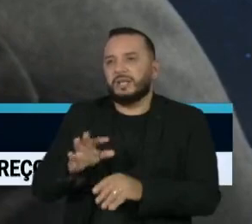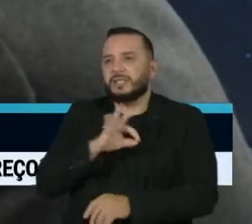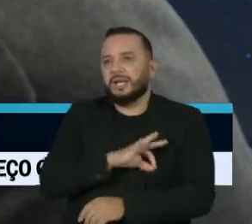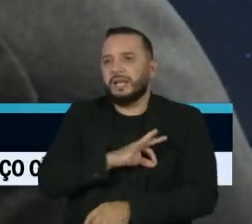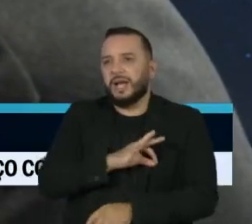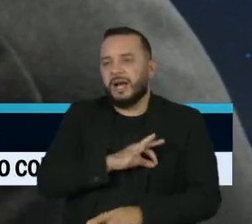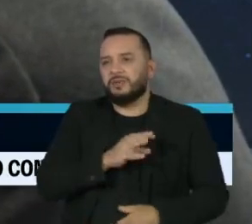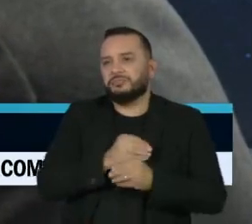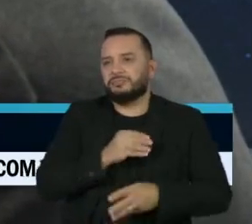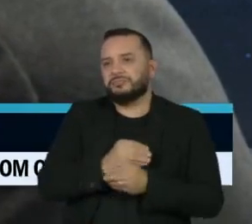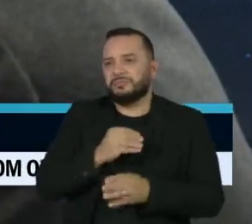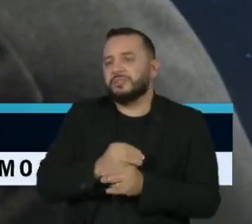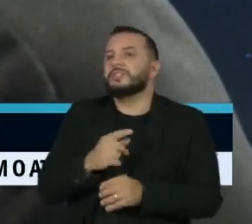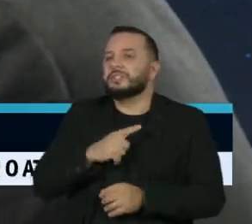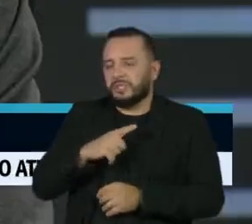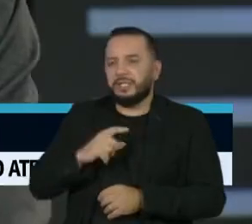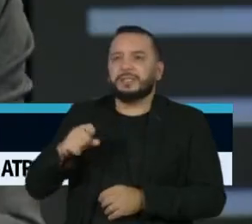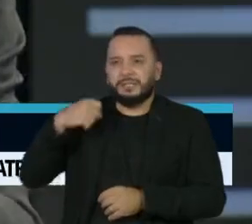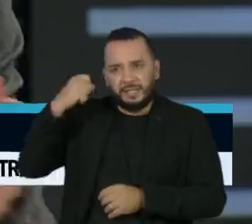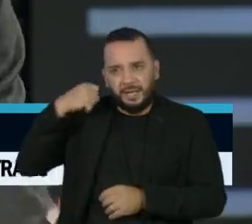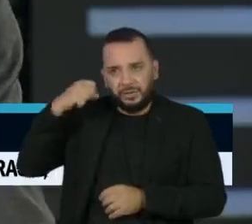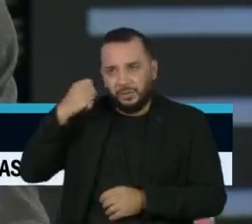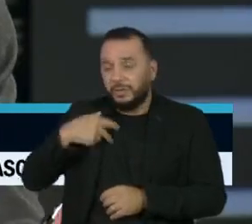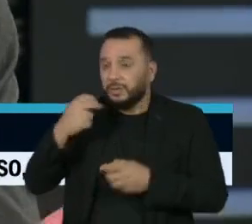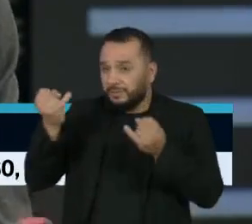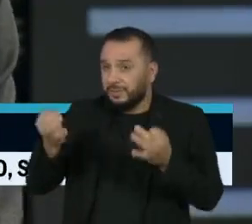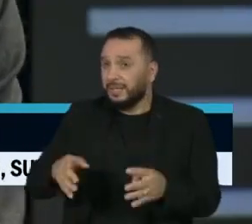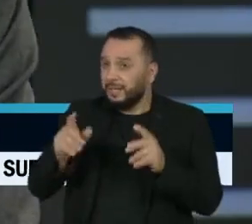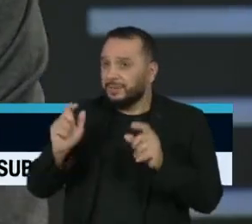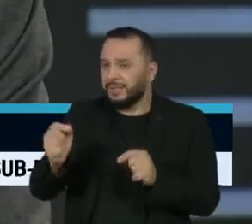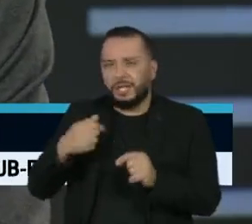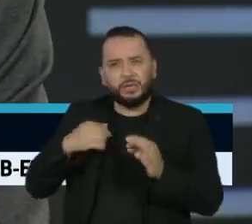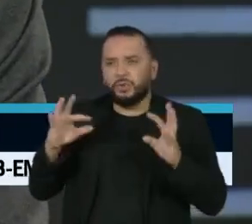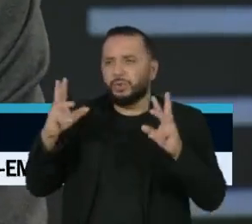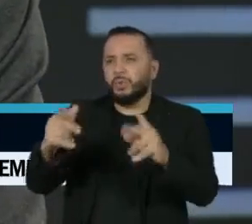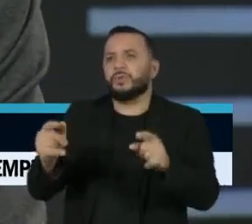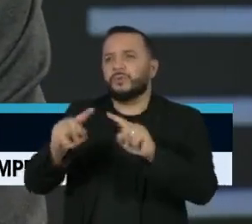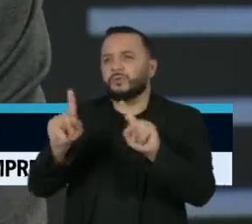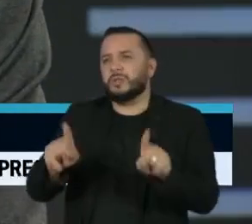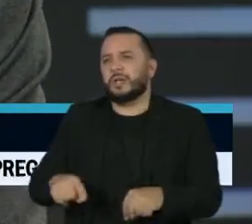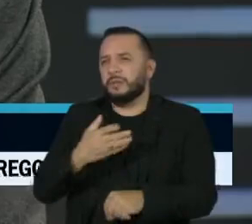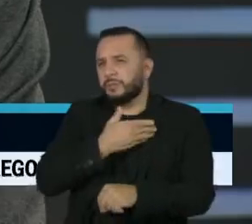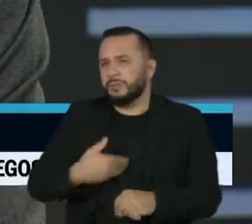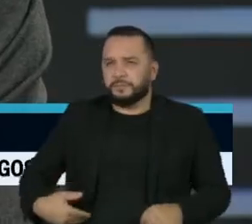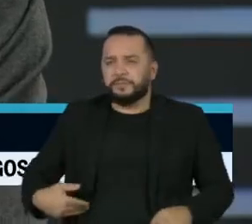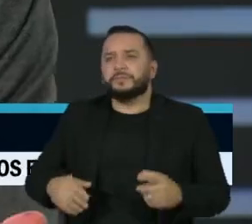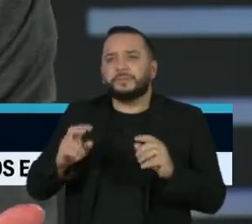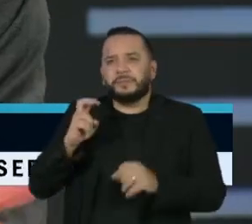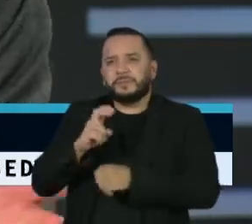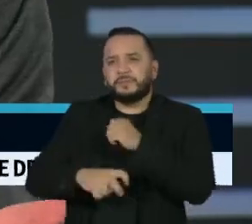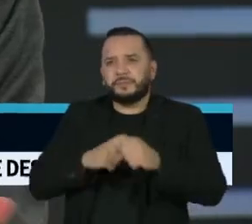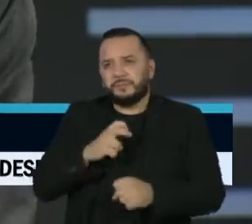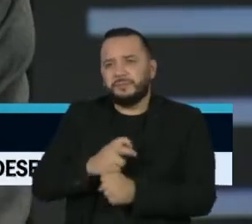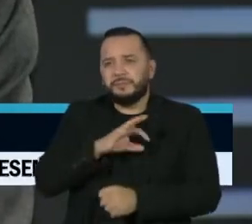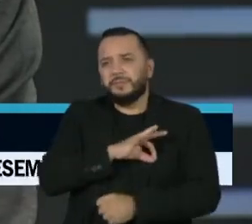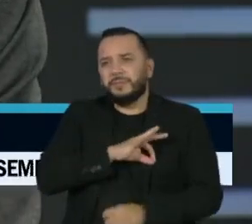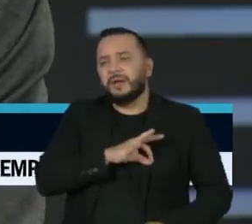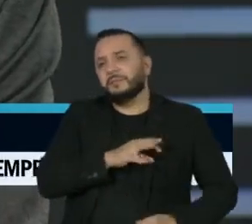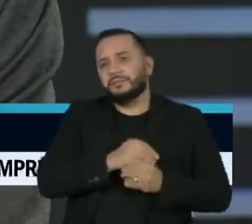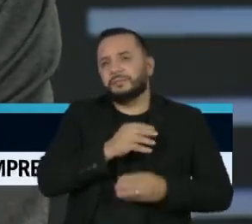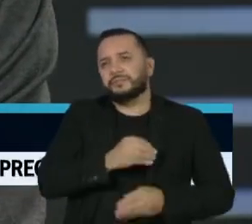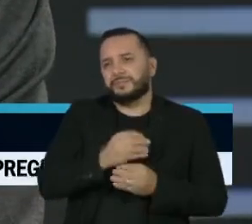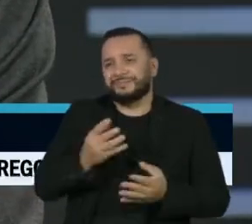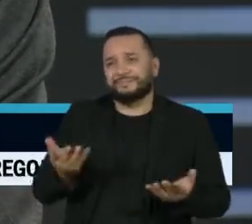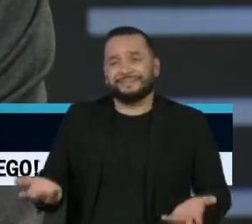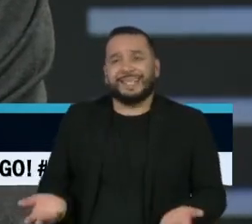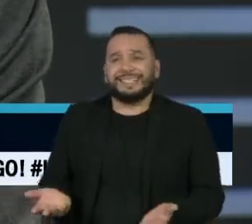Já tinha um senador ali propondo que isso aí, na verdade, fosse extensivo a todo o funcionalismo público federal. Na verdade, que é uma casta